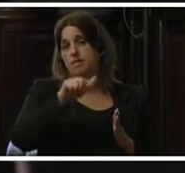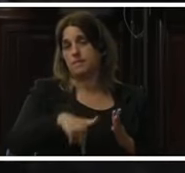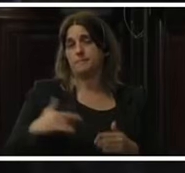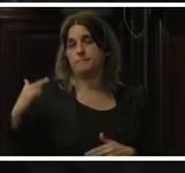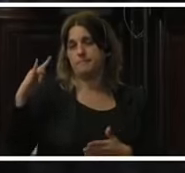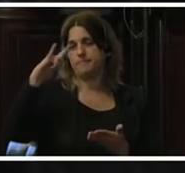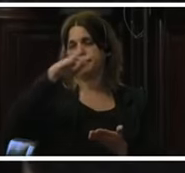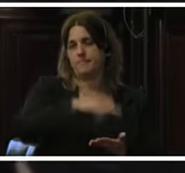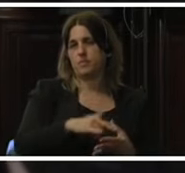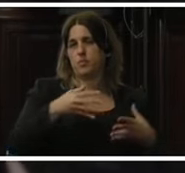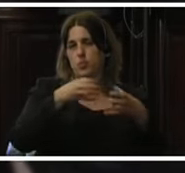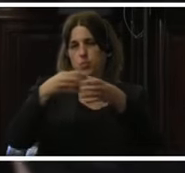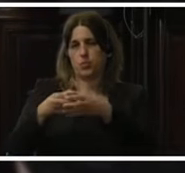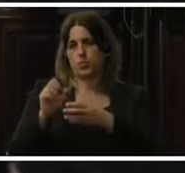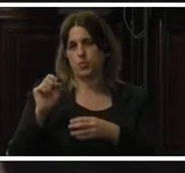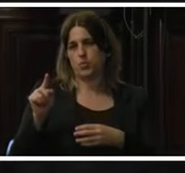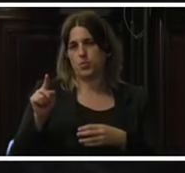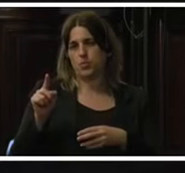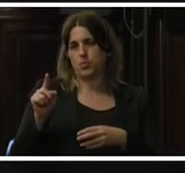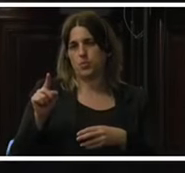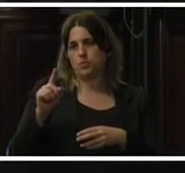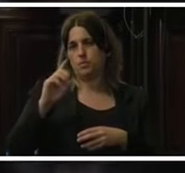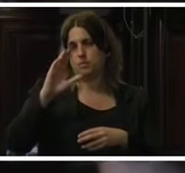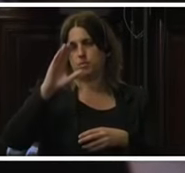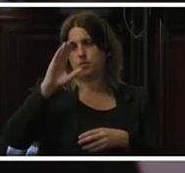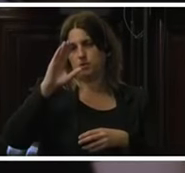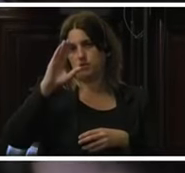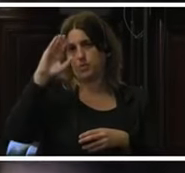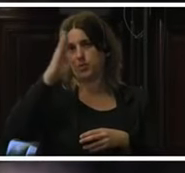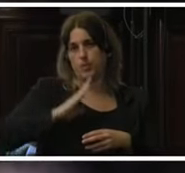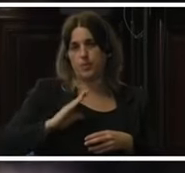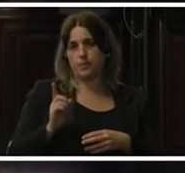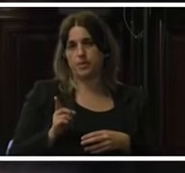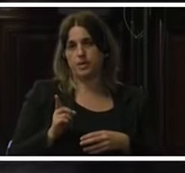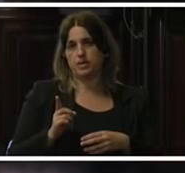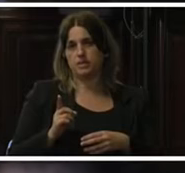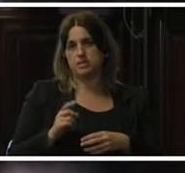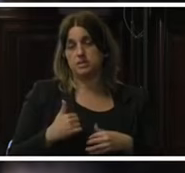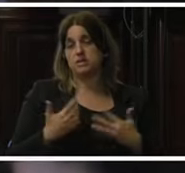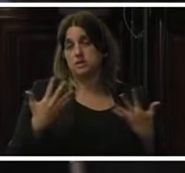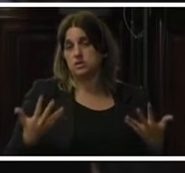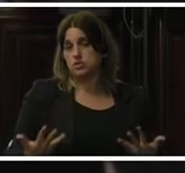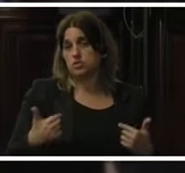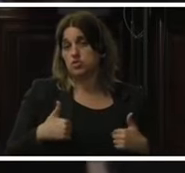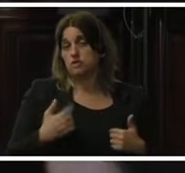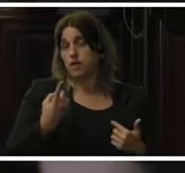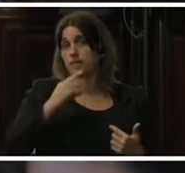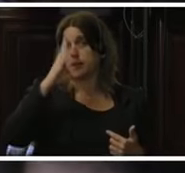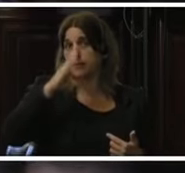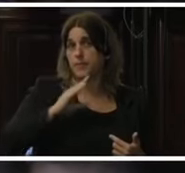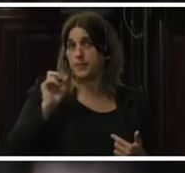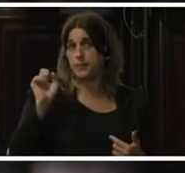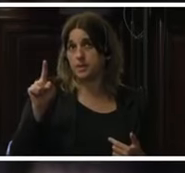no lustre estado brasileiro ah eu vou estar no brasil na